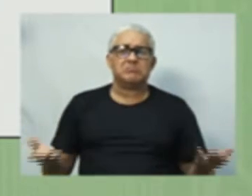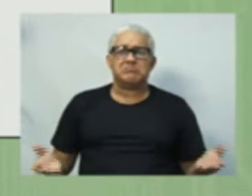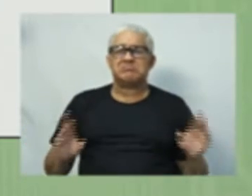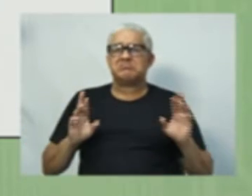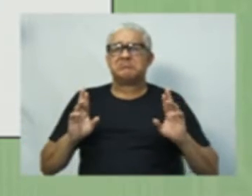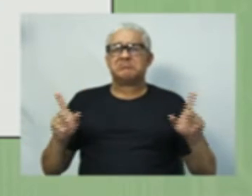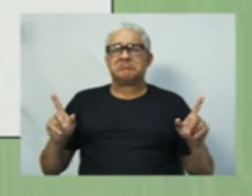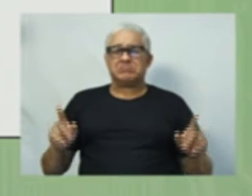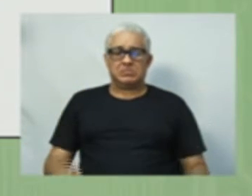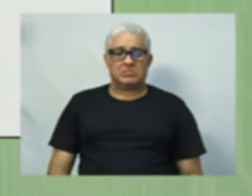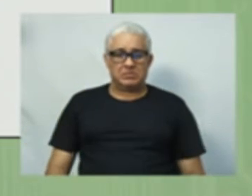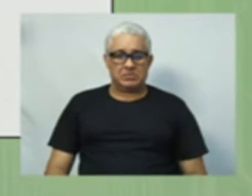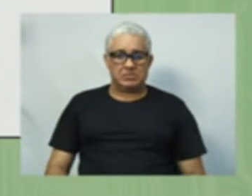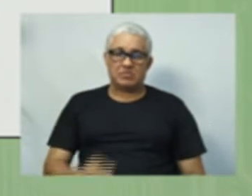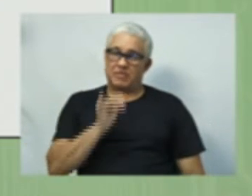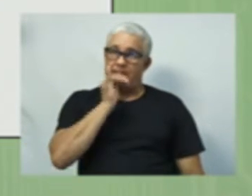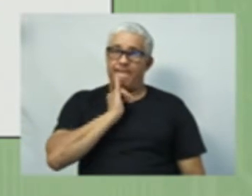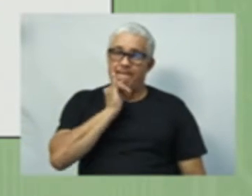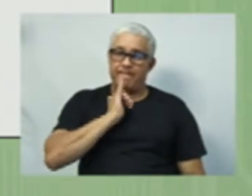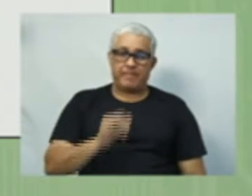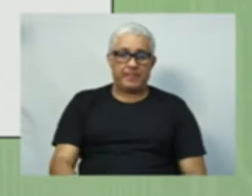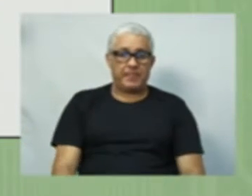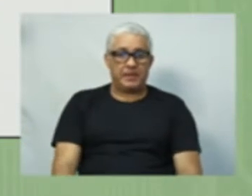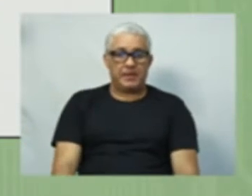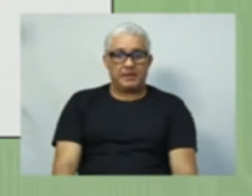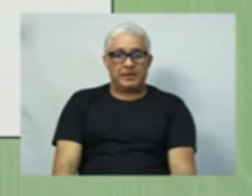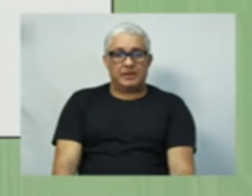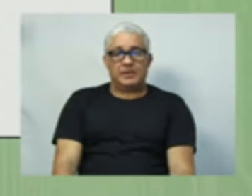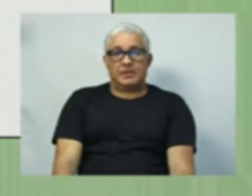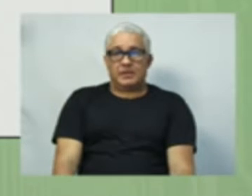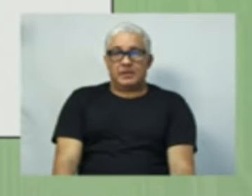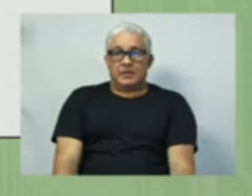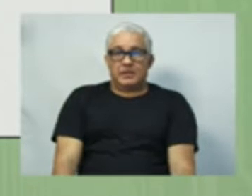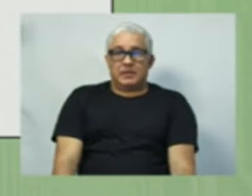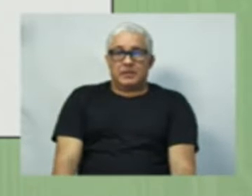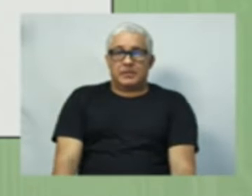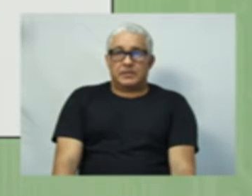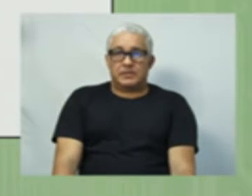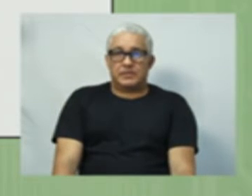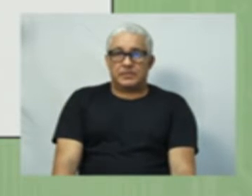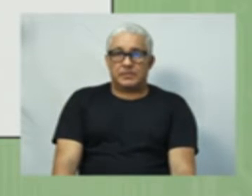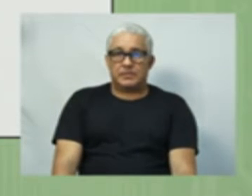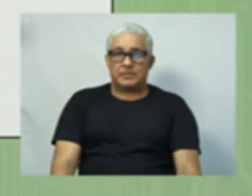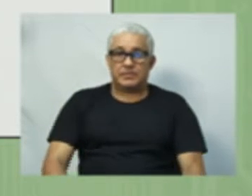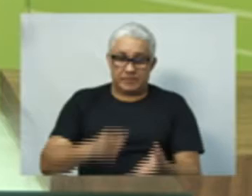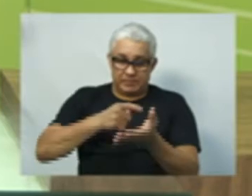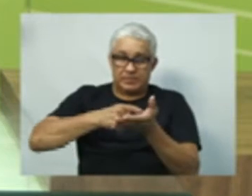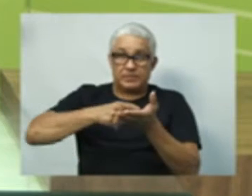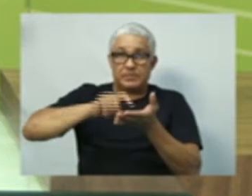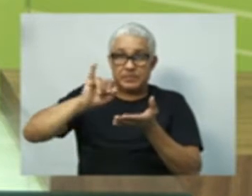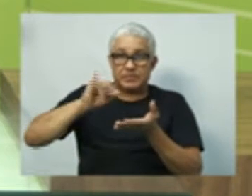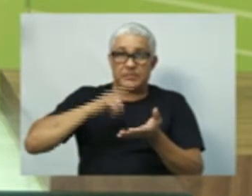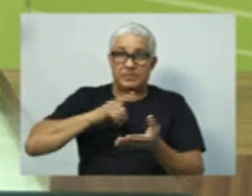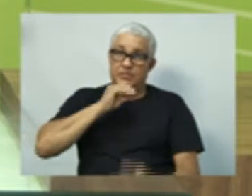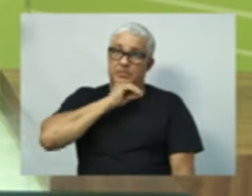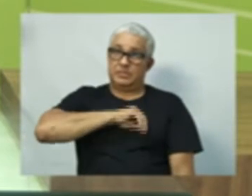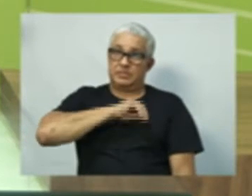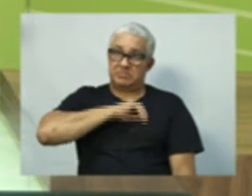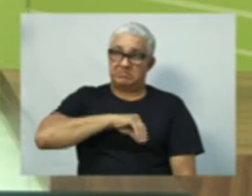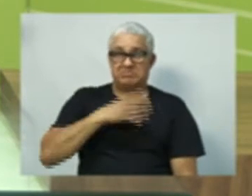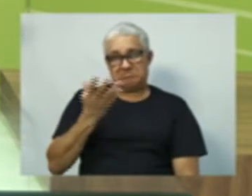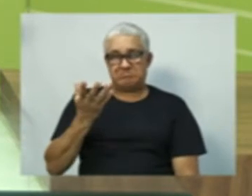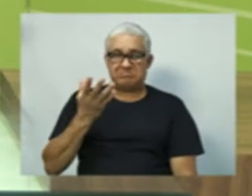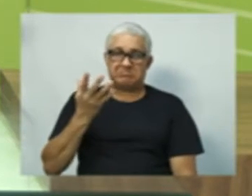responsável? Vamos citar um exemplo, por exemplo, né? O imposto de renda. Então, você tem um salário